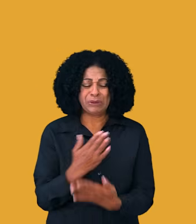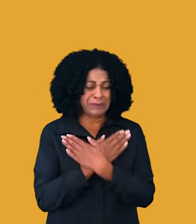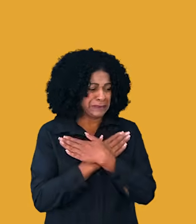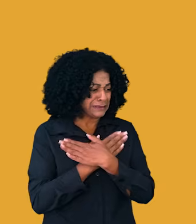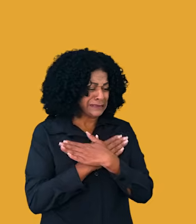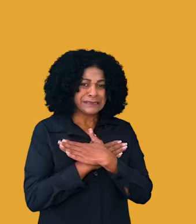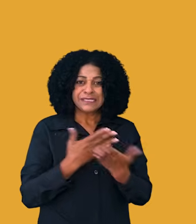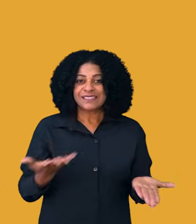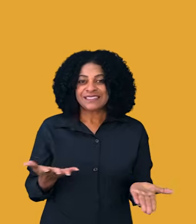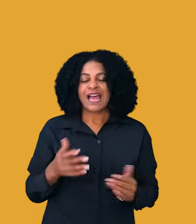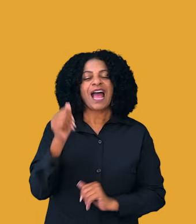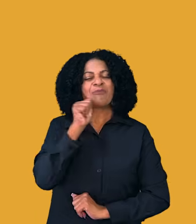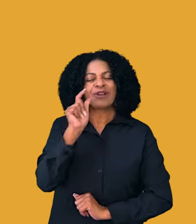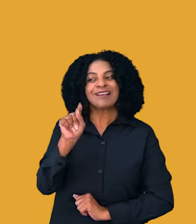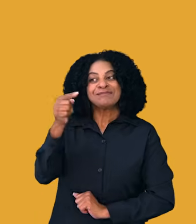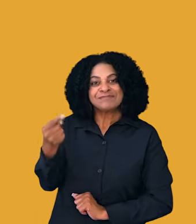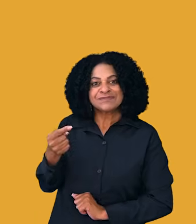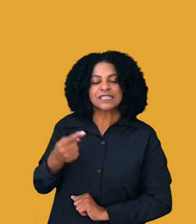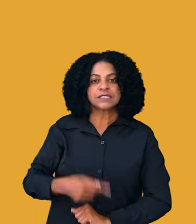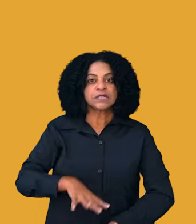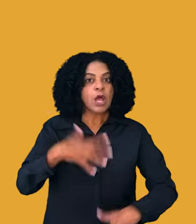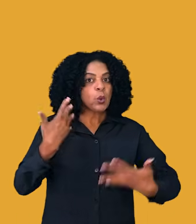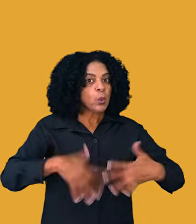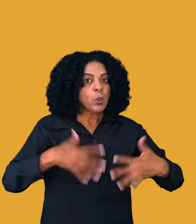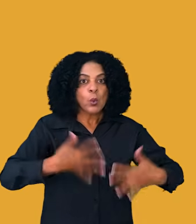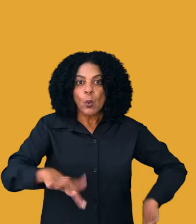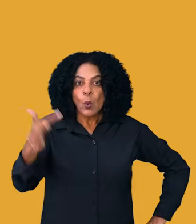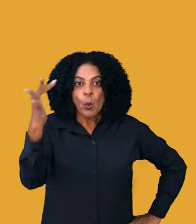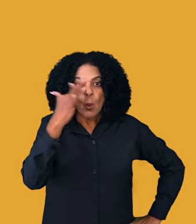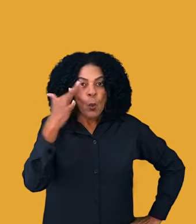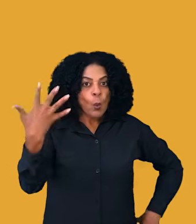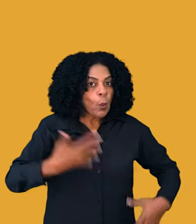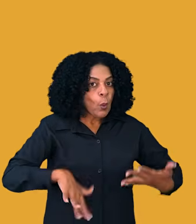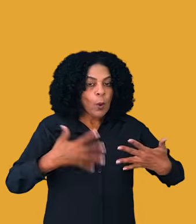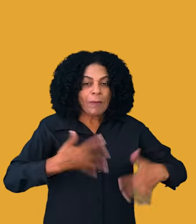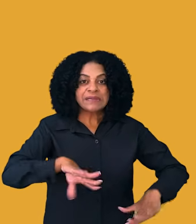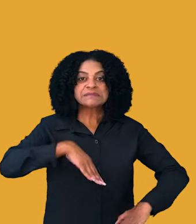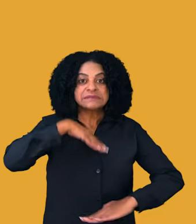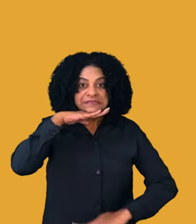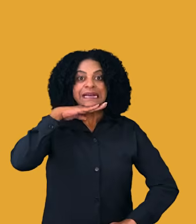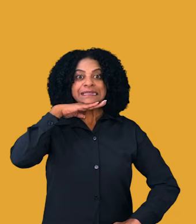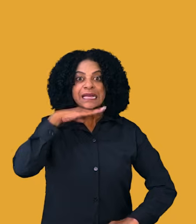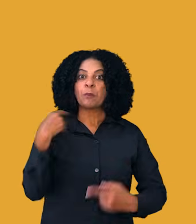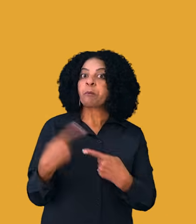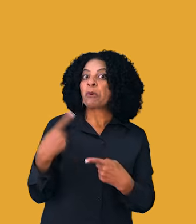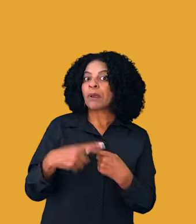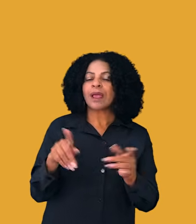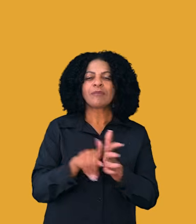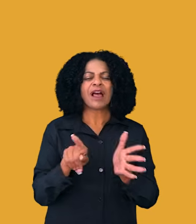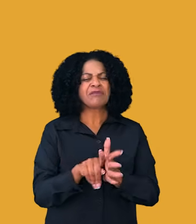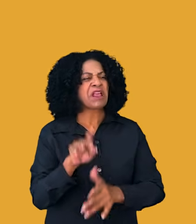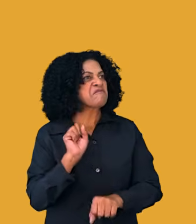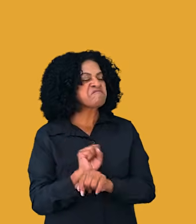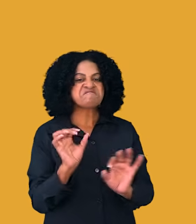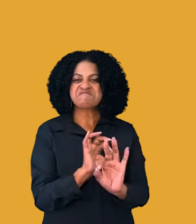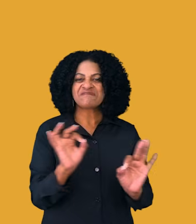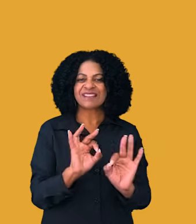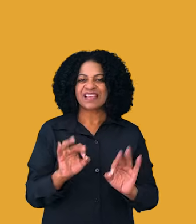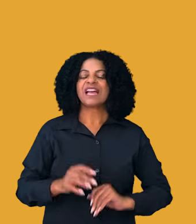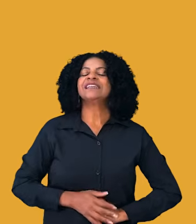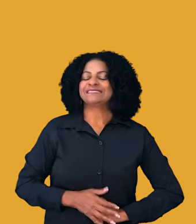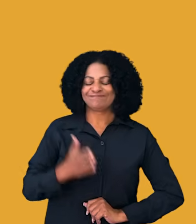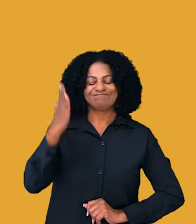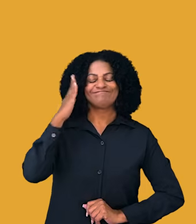ou cargos. Já a Annelise falou: chocada por esses índices, eu não esperava. E a Cleitiane falou que só